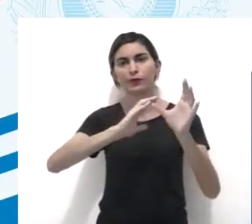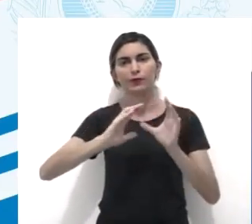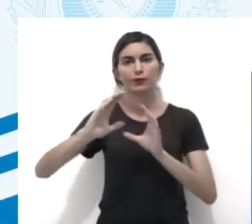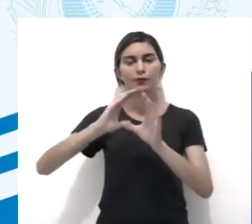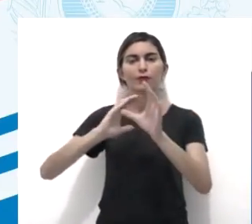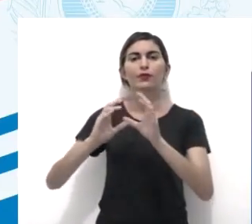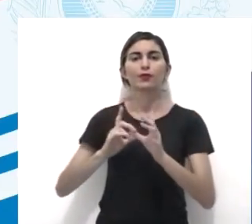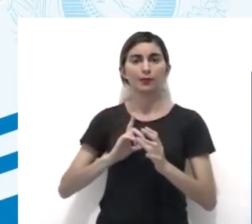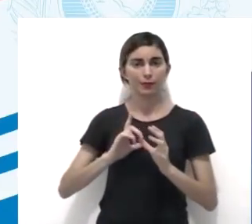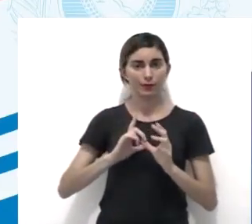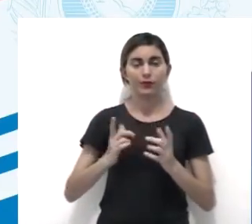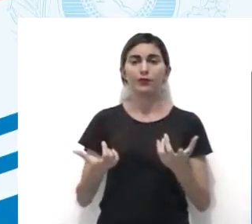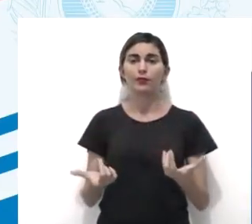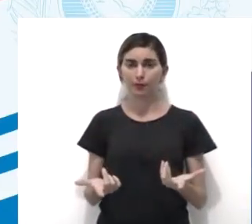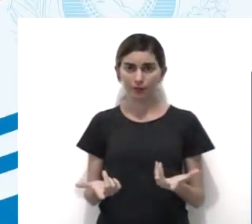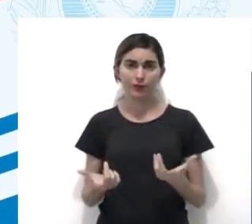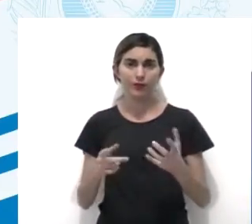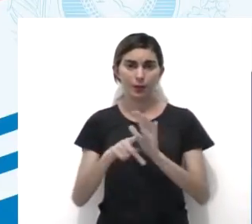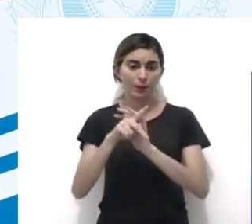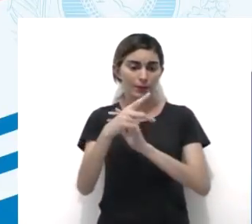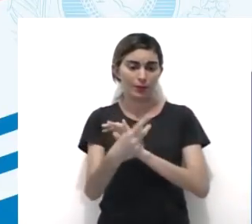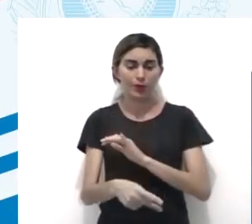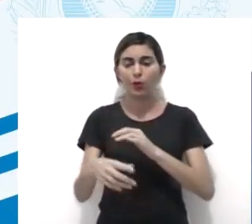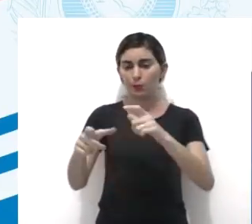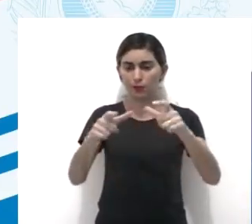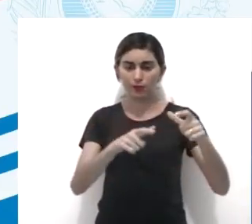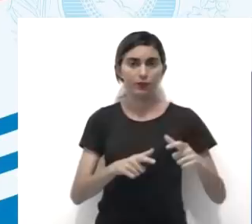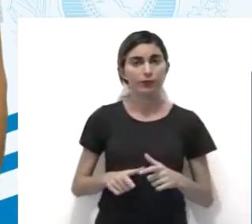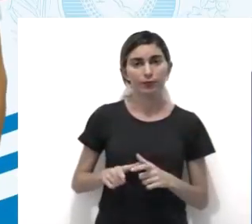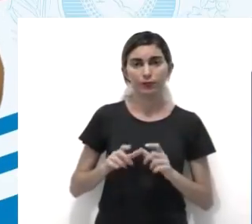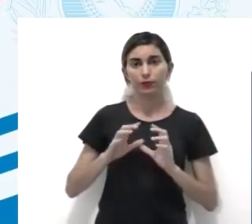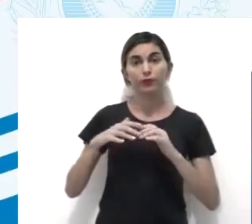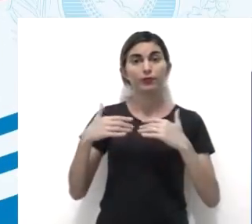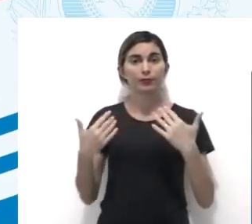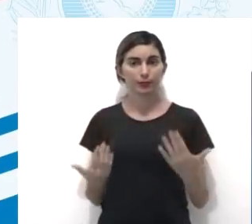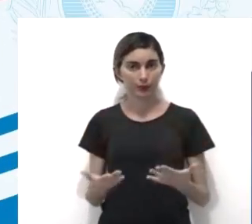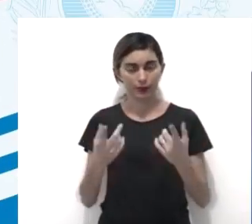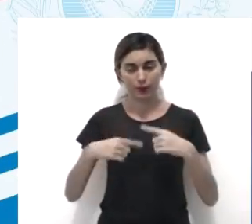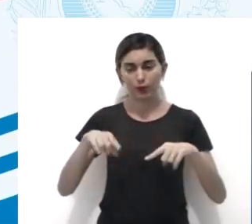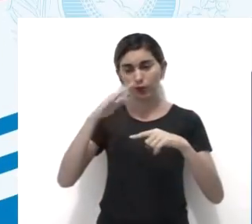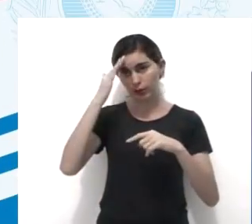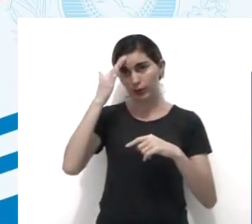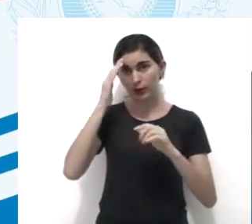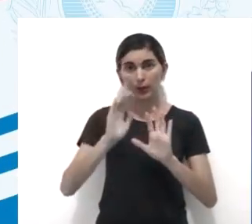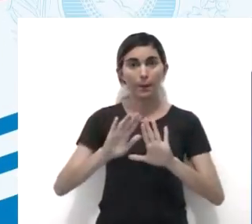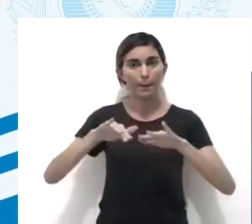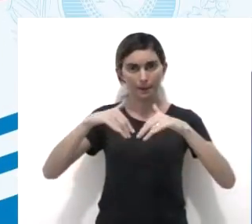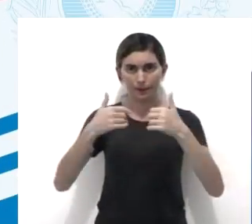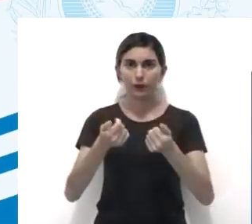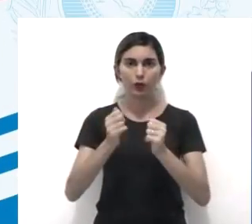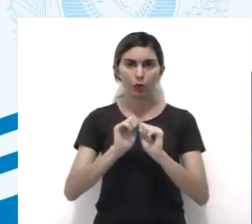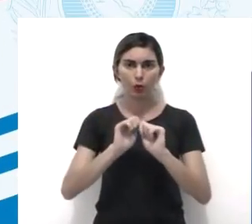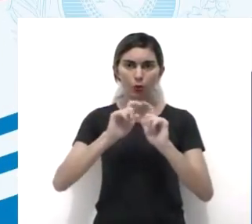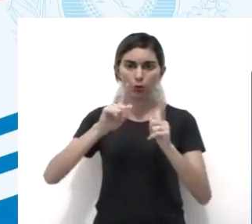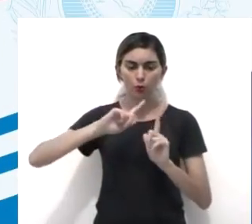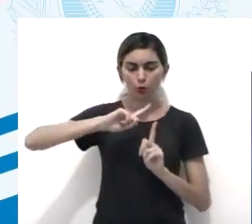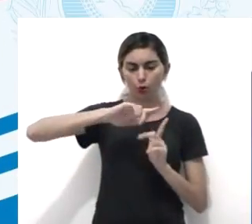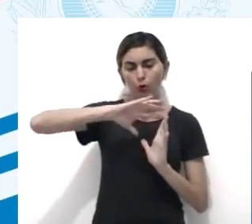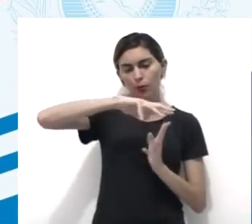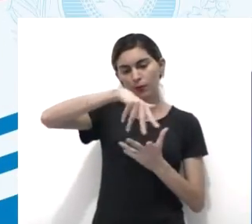estabelecem uma formação socioespacial específica para esses espaços. Então, pessoal, para a gente compreender esse mundo